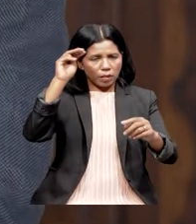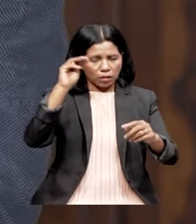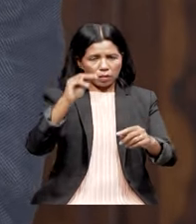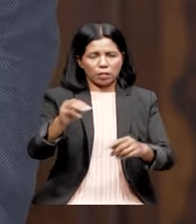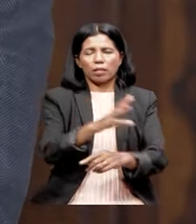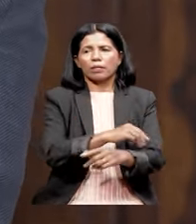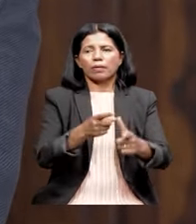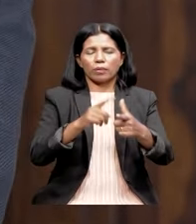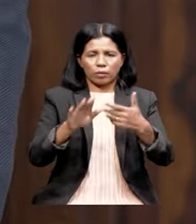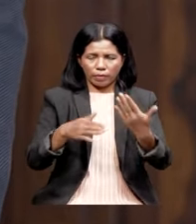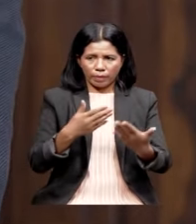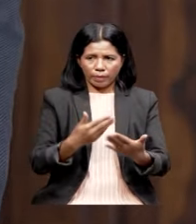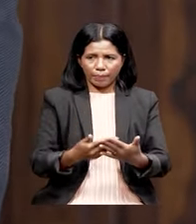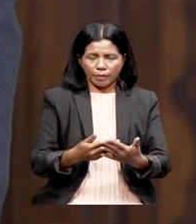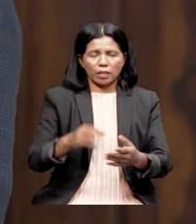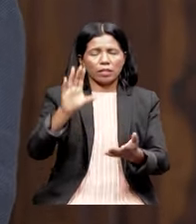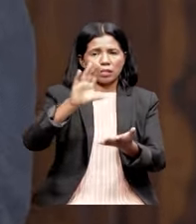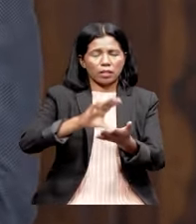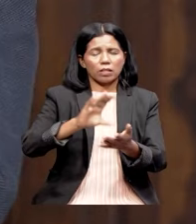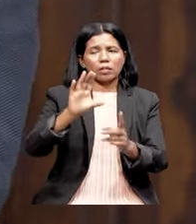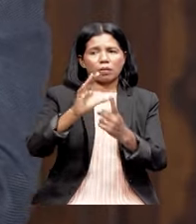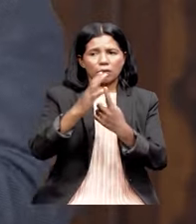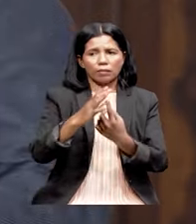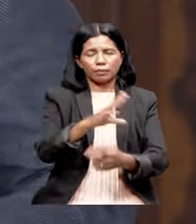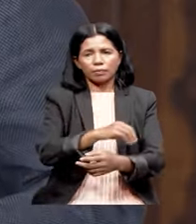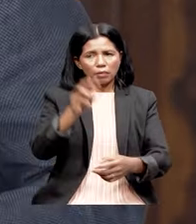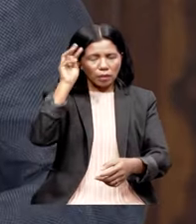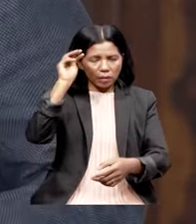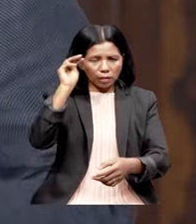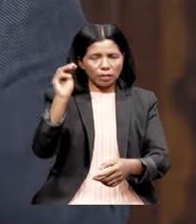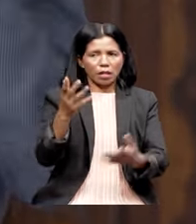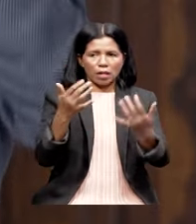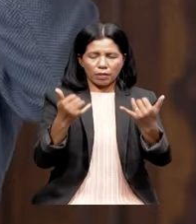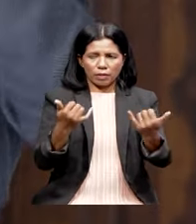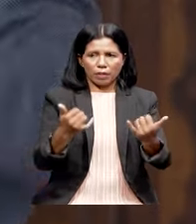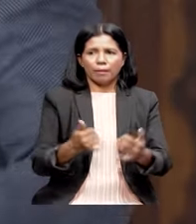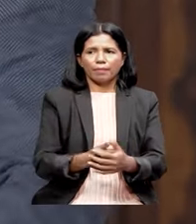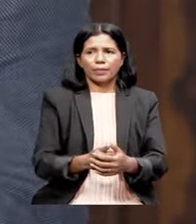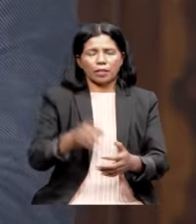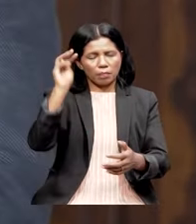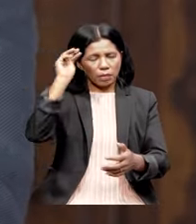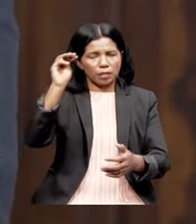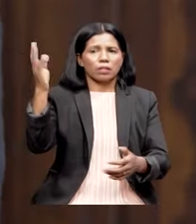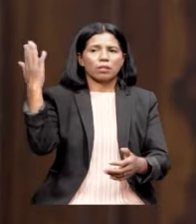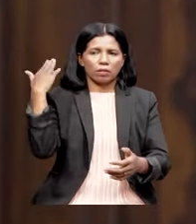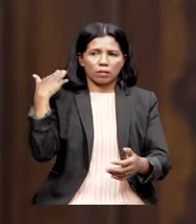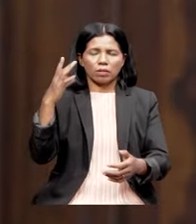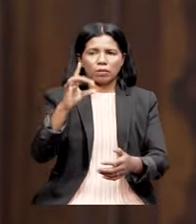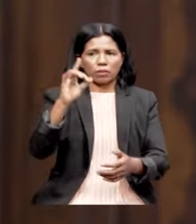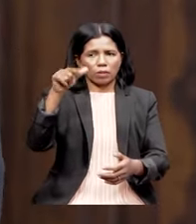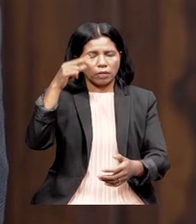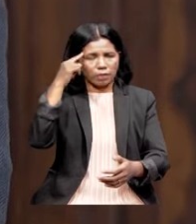superior ciencia no cultura laus ia mandato senhor ministro agora ne mas ia oitavo